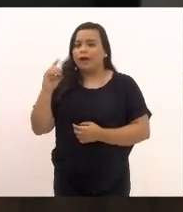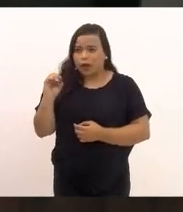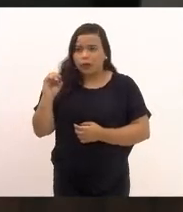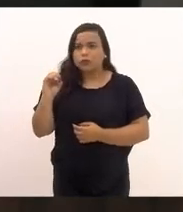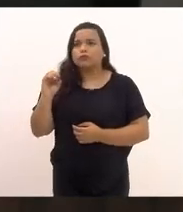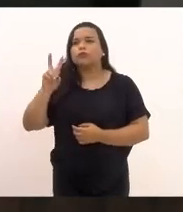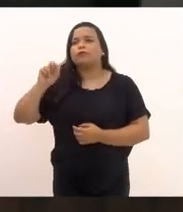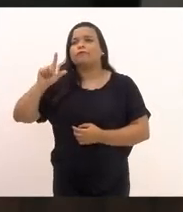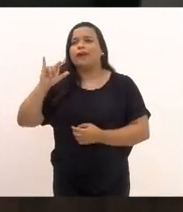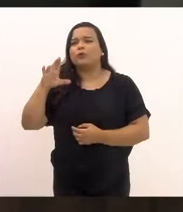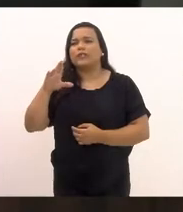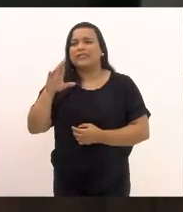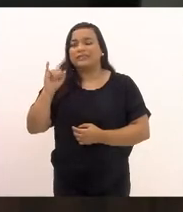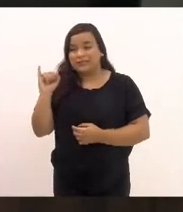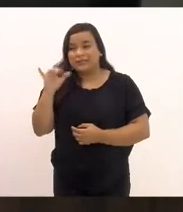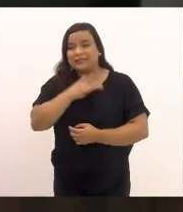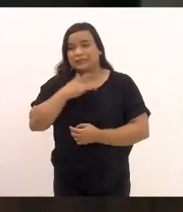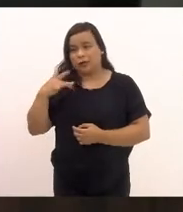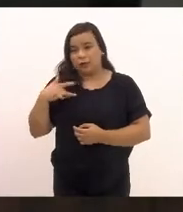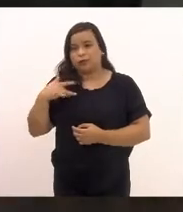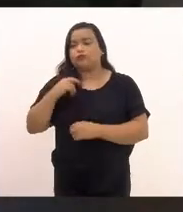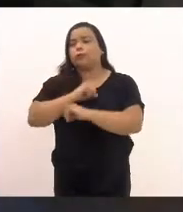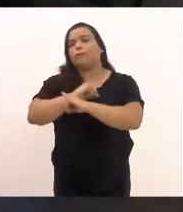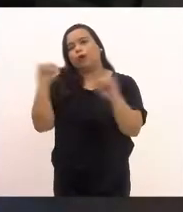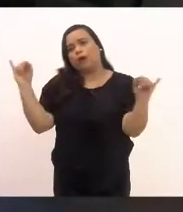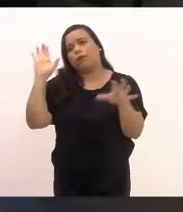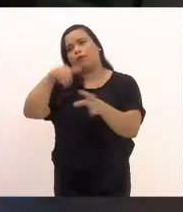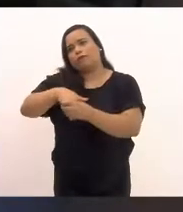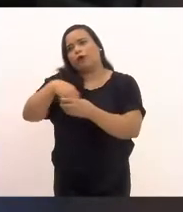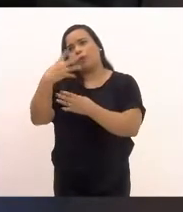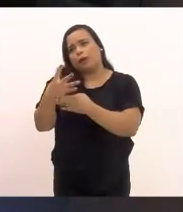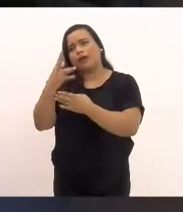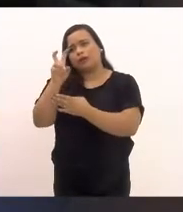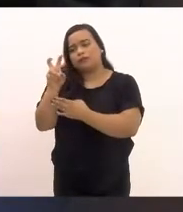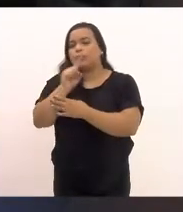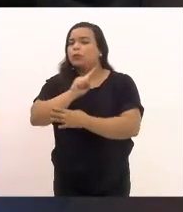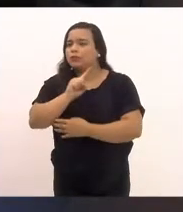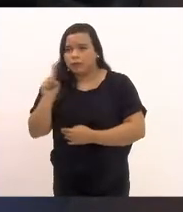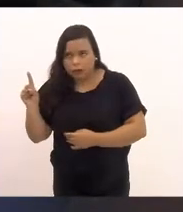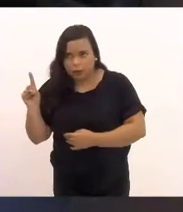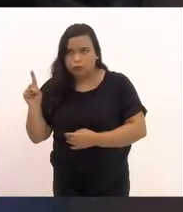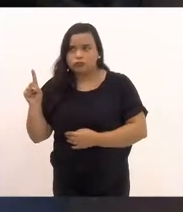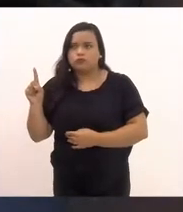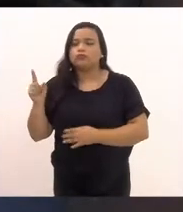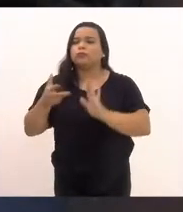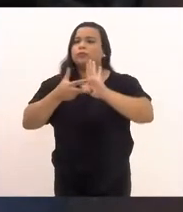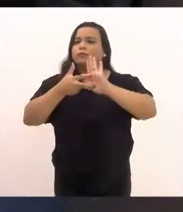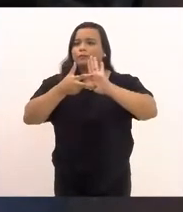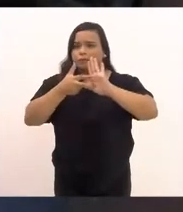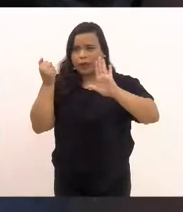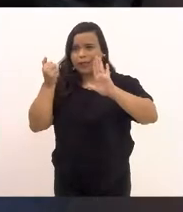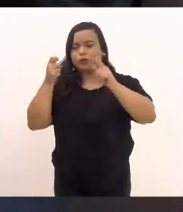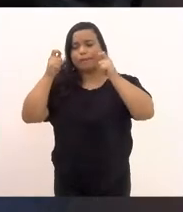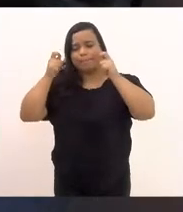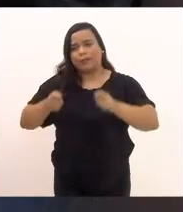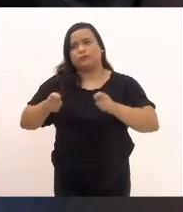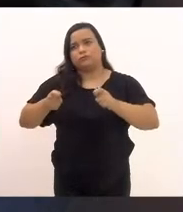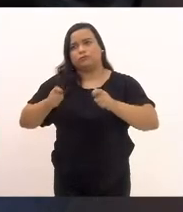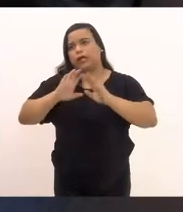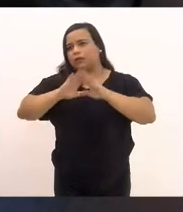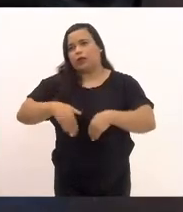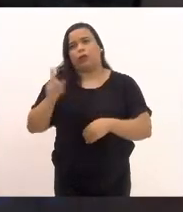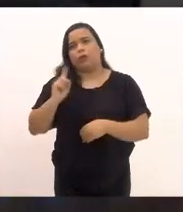Saúde. Presidência proclama o resultado. Votaram 45 nãos. Os vetos foram mantidos.